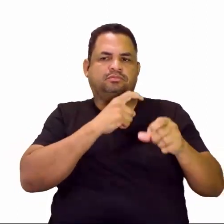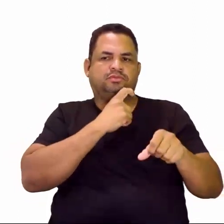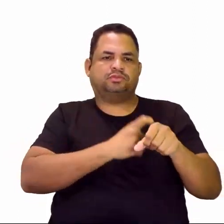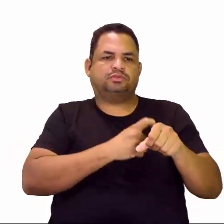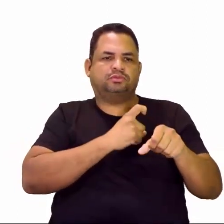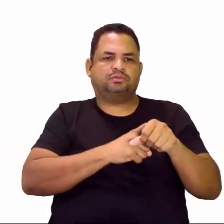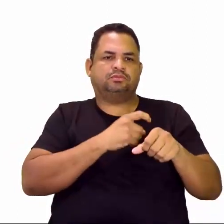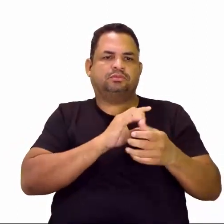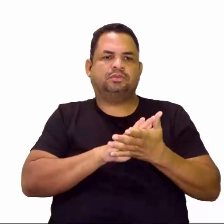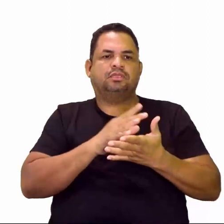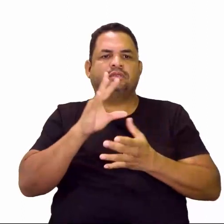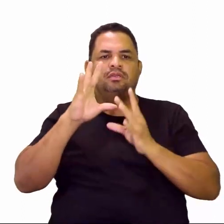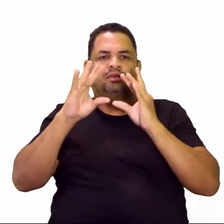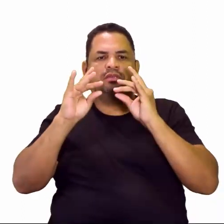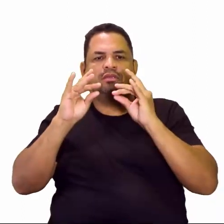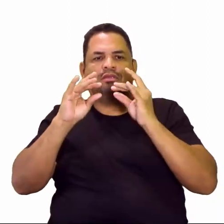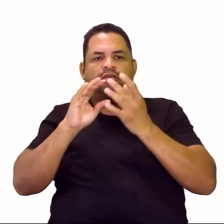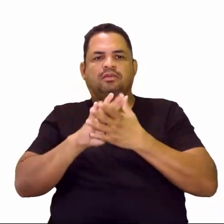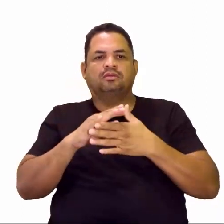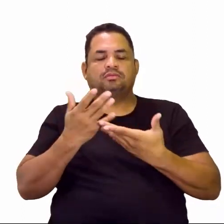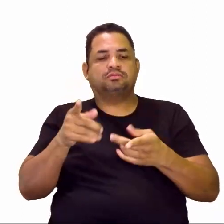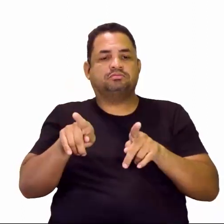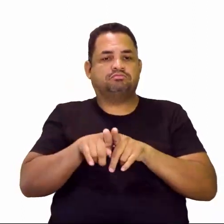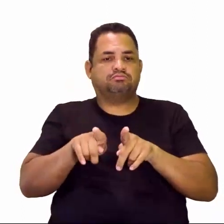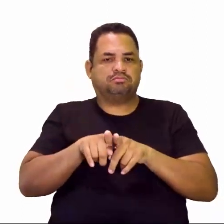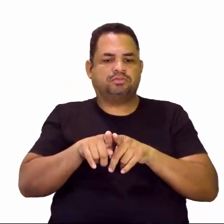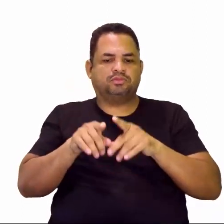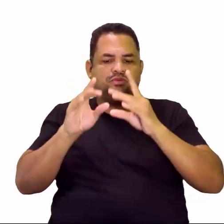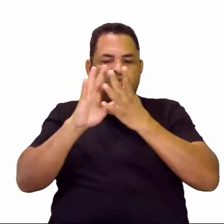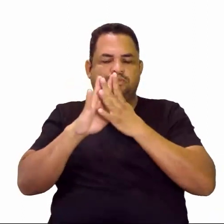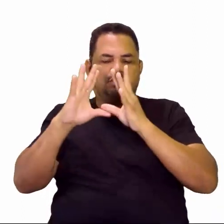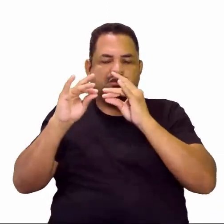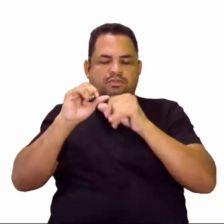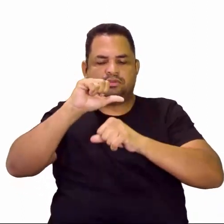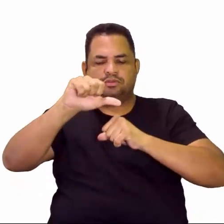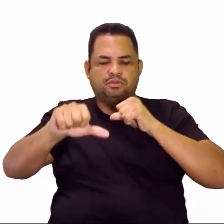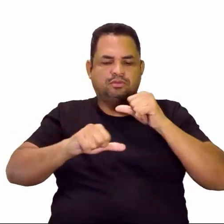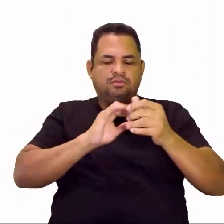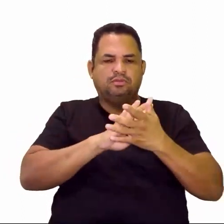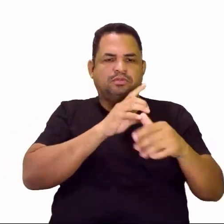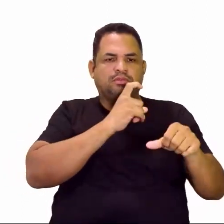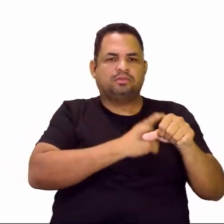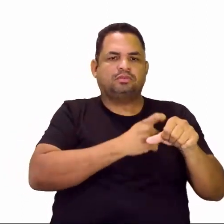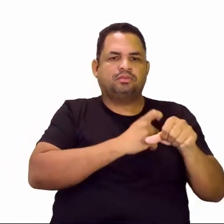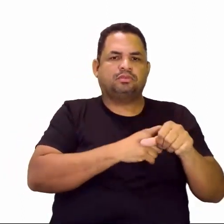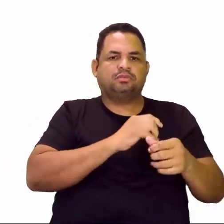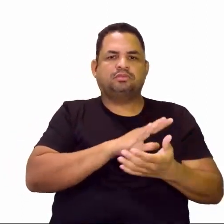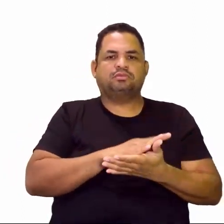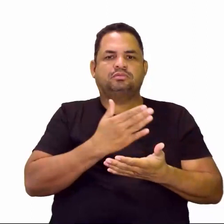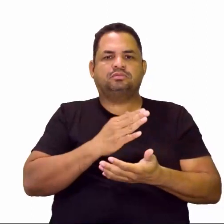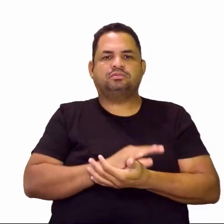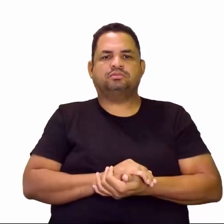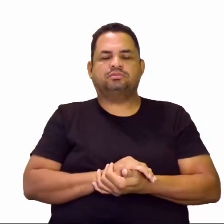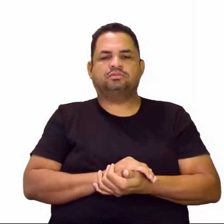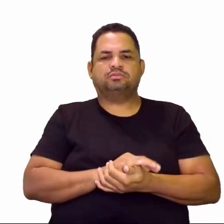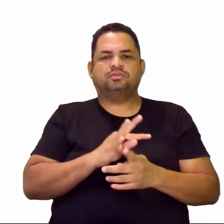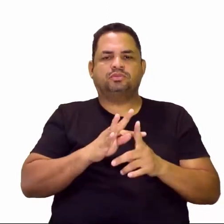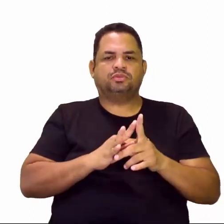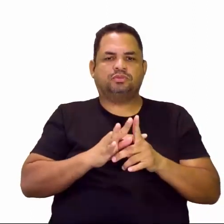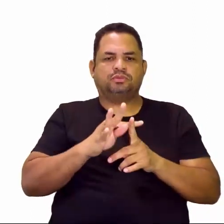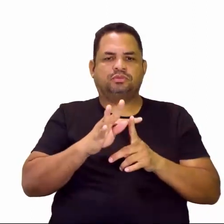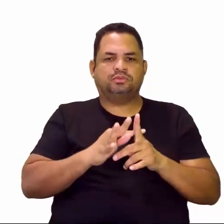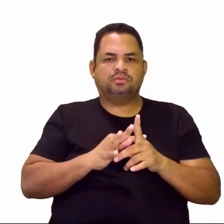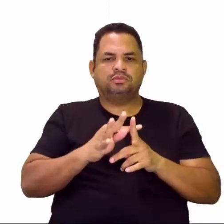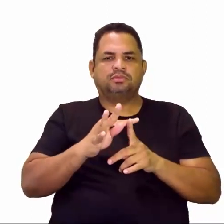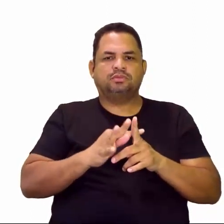do estado sólido para o estado líquido e também do estado líquido para o sólido. Ponto de fusão ou de